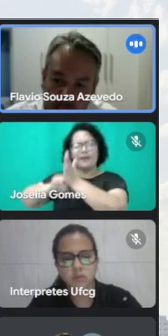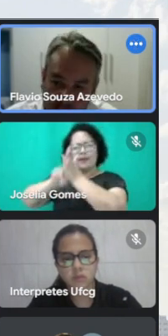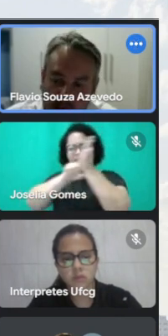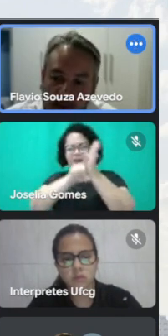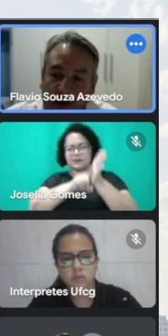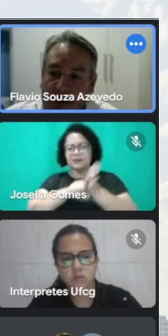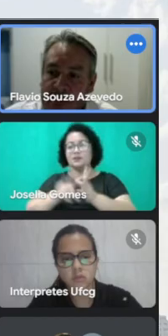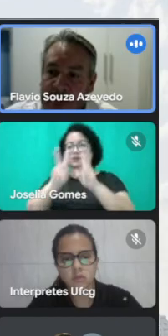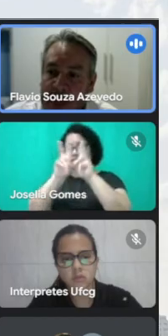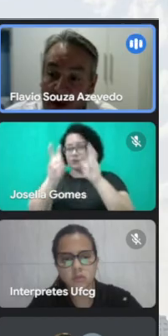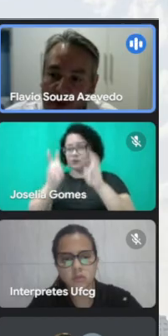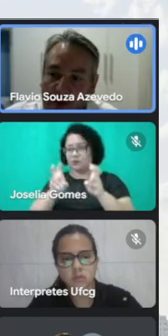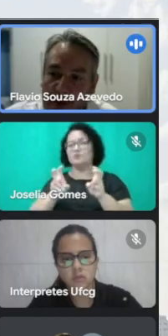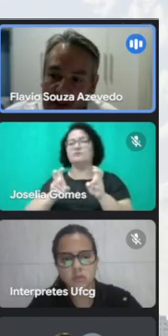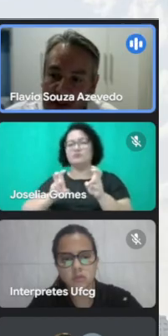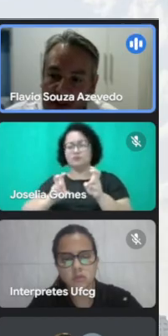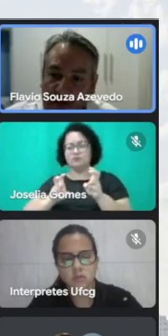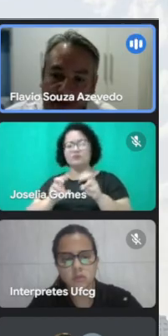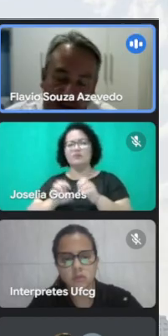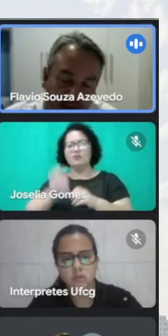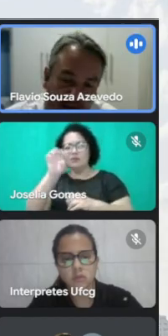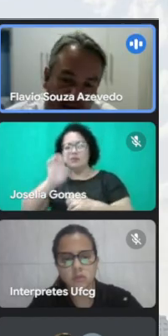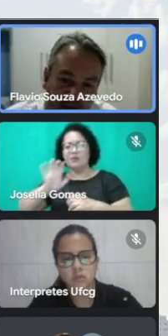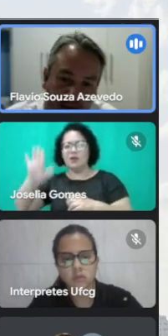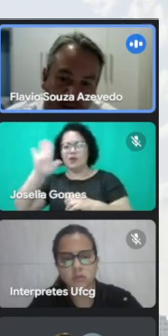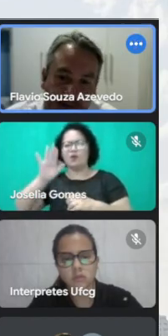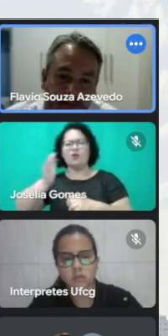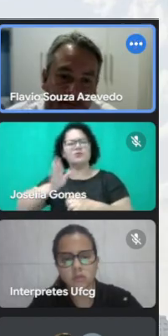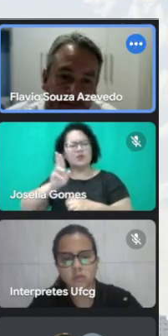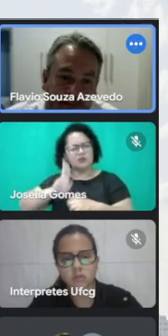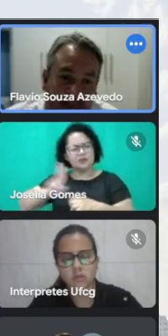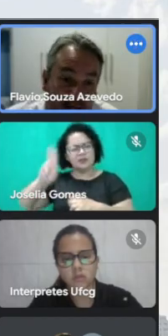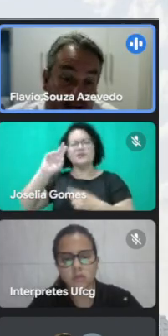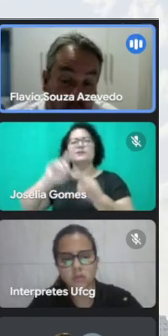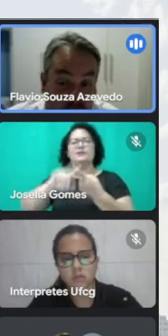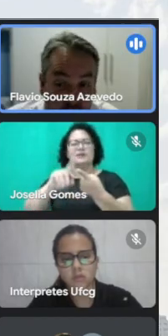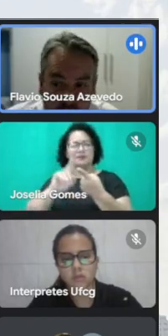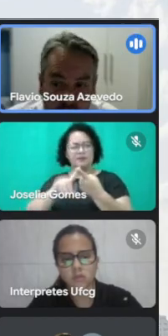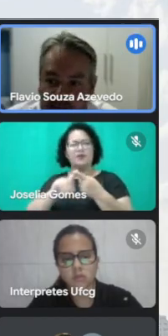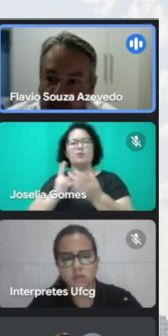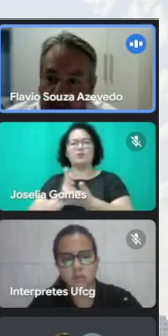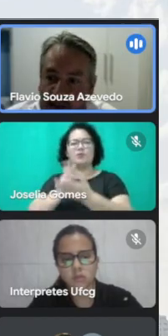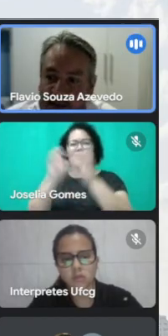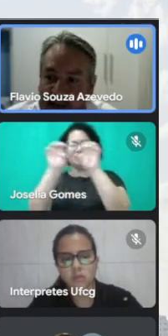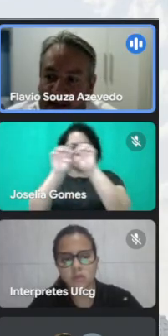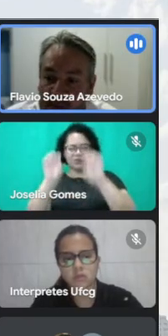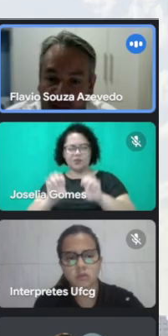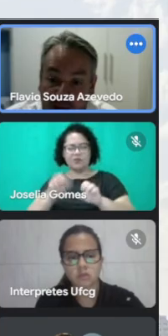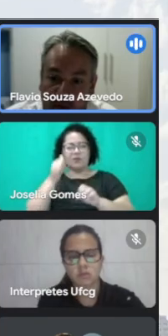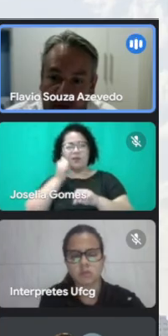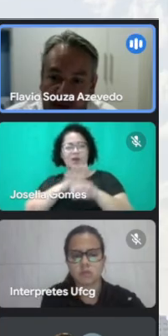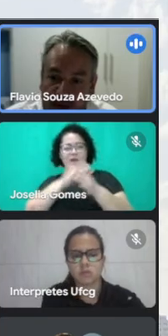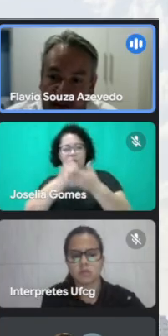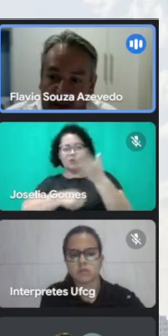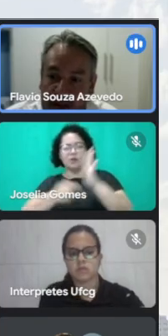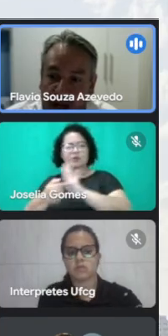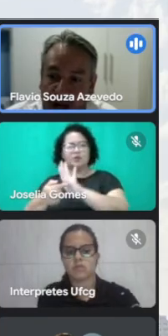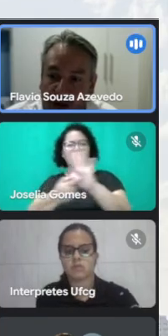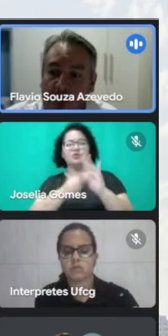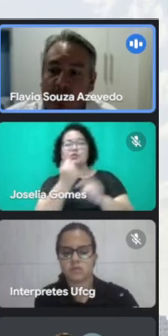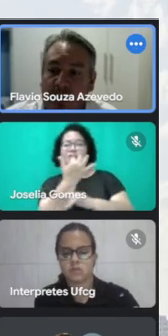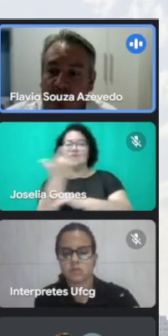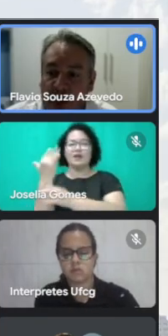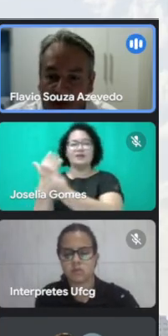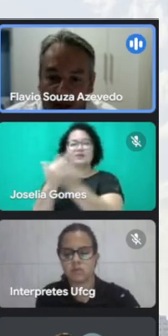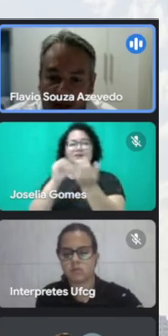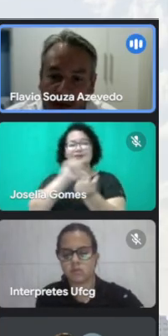isso e na Europa utilizando efetivamente, né? Ela demonstrou que as plantas se adaptaram a condições extremas da